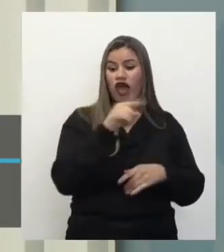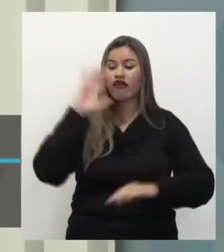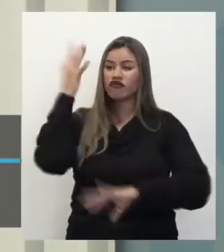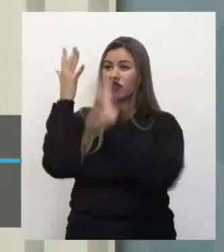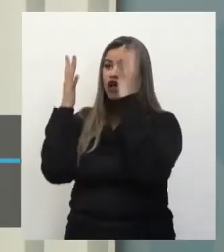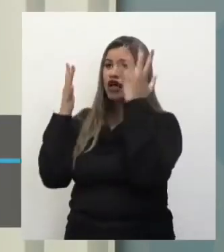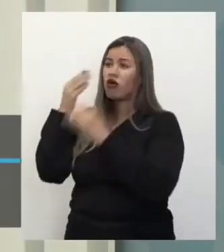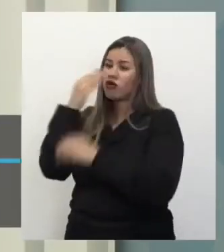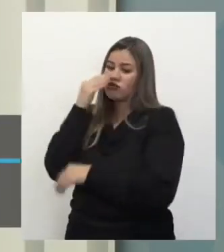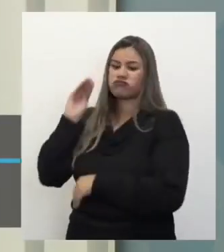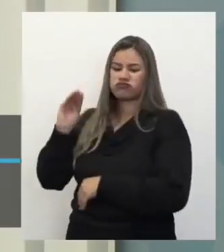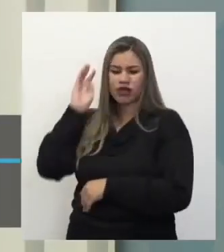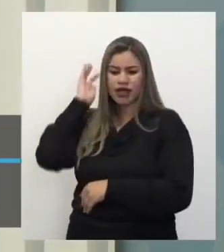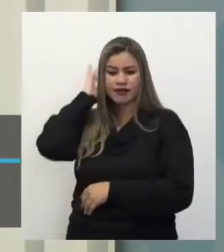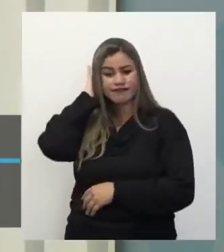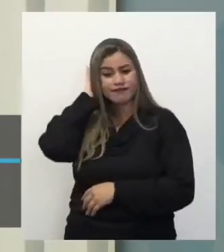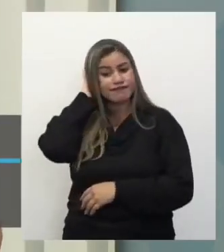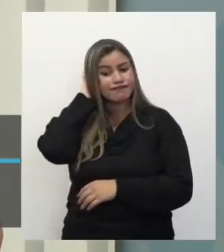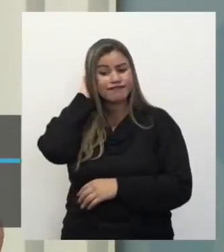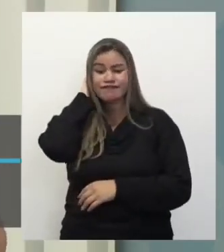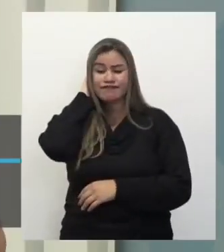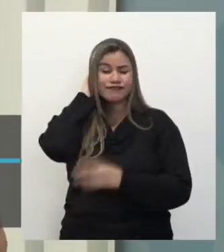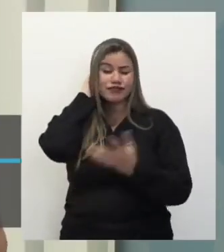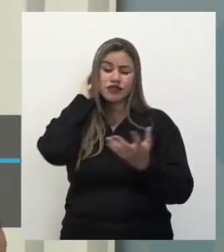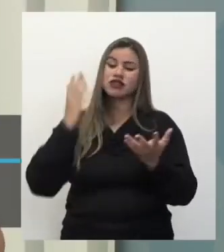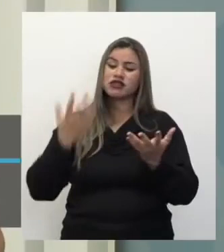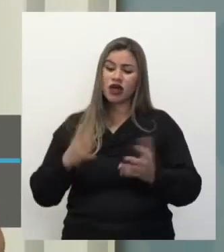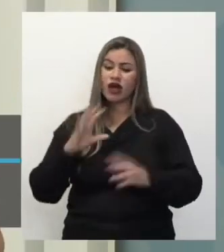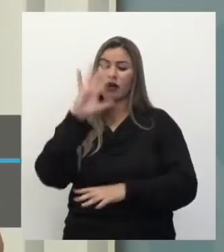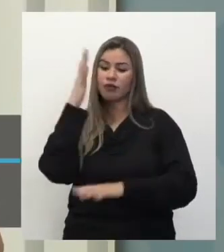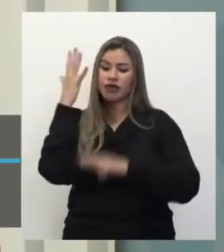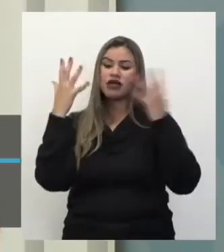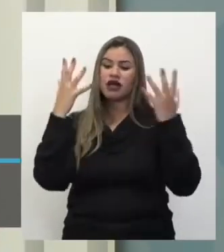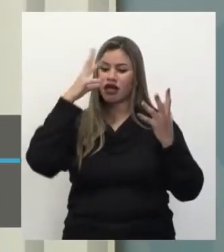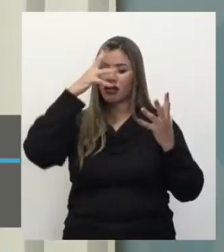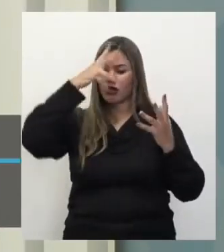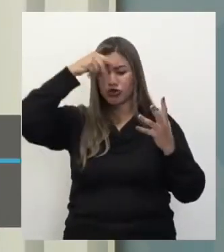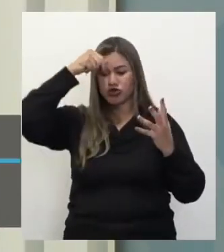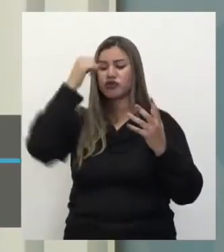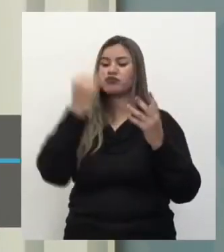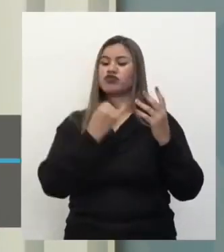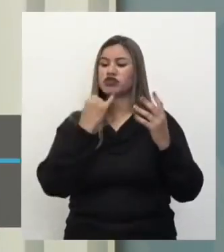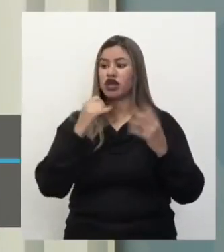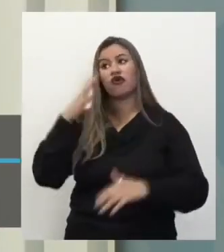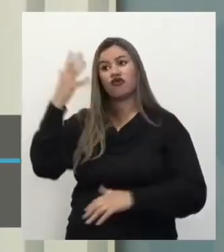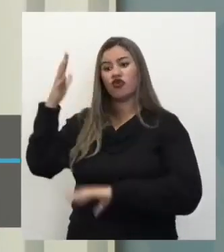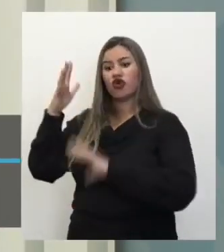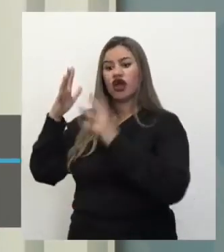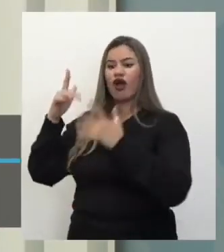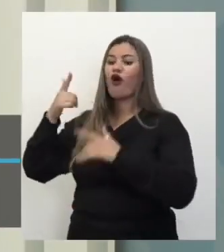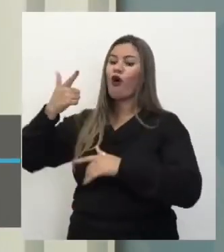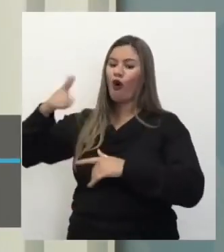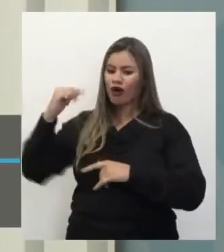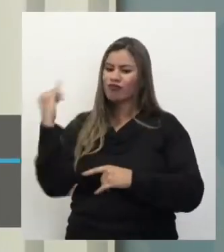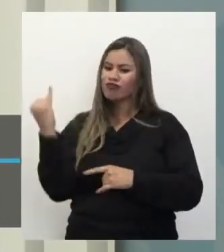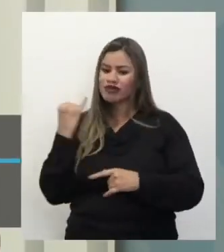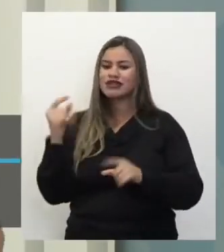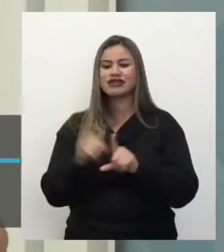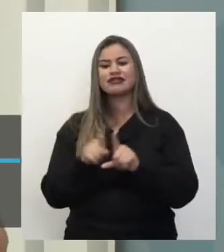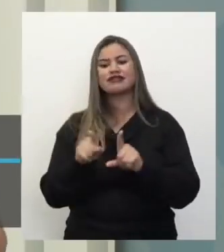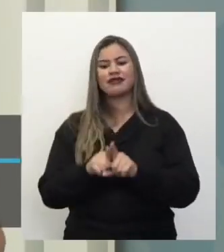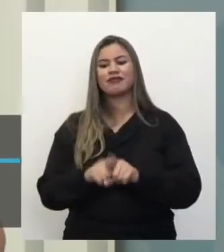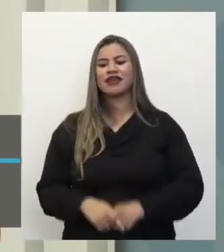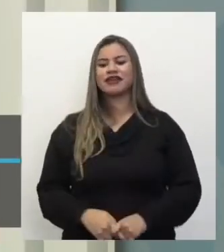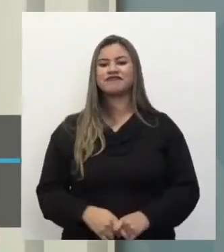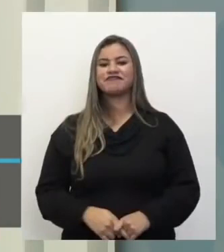outros locais, né? A floresta amazônica importa, assim como as demais florestas. Uma coisa não exclui a outra, né? Eu acredito que